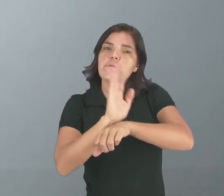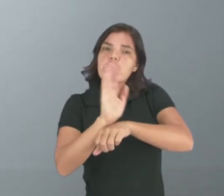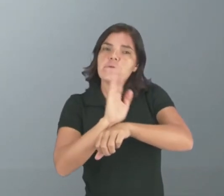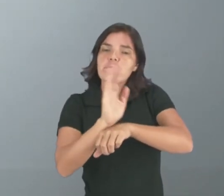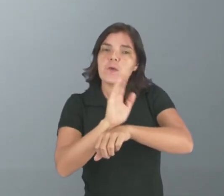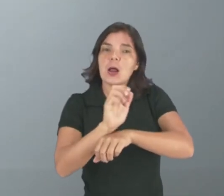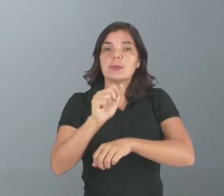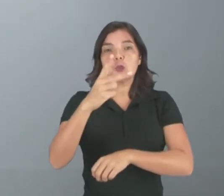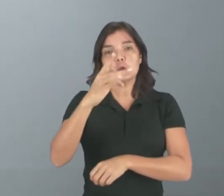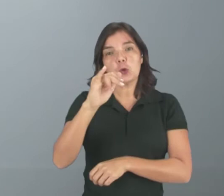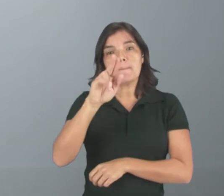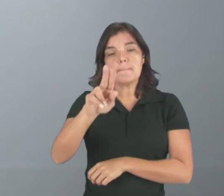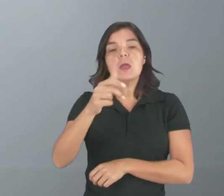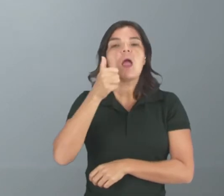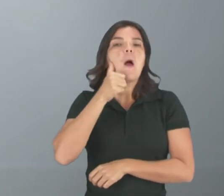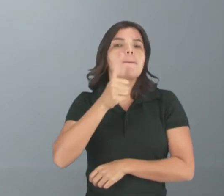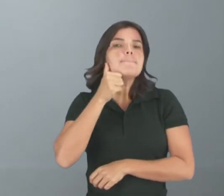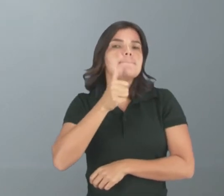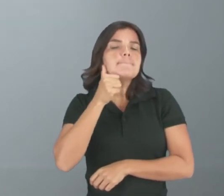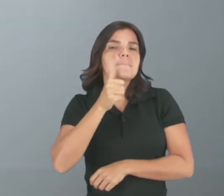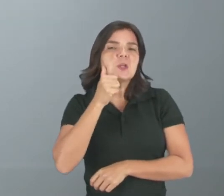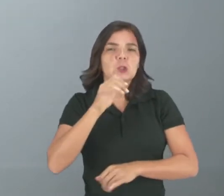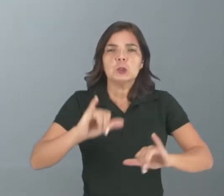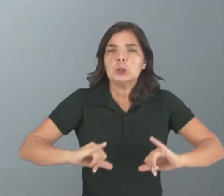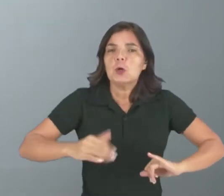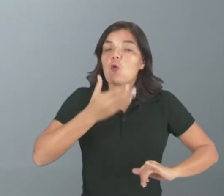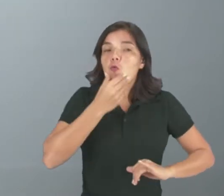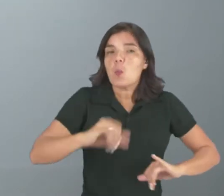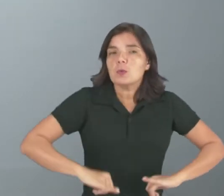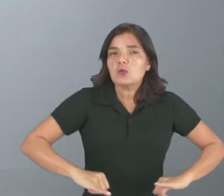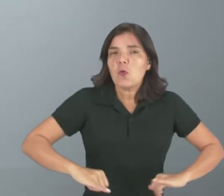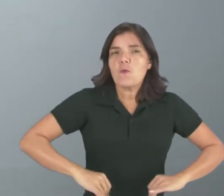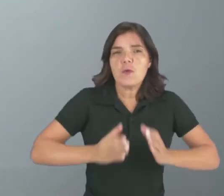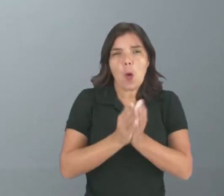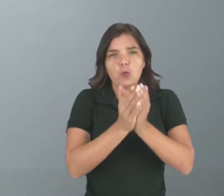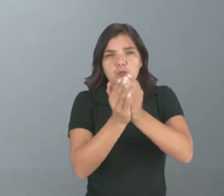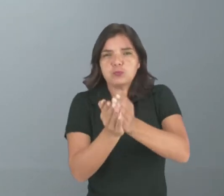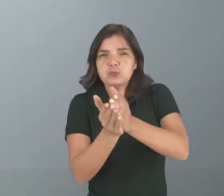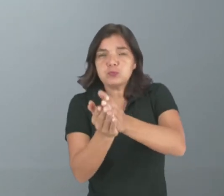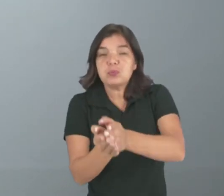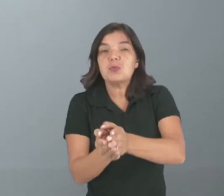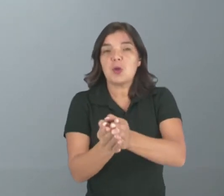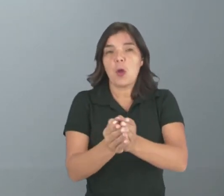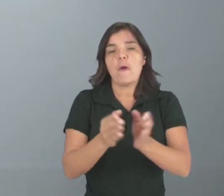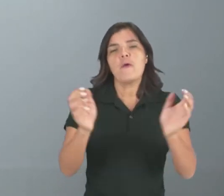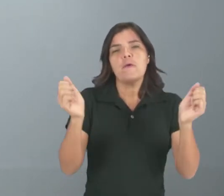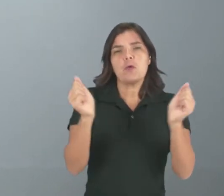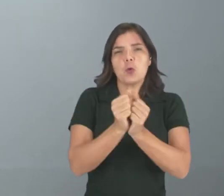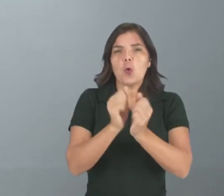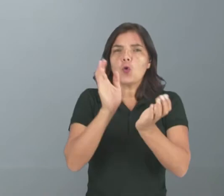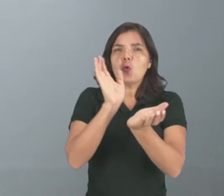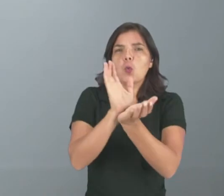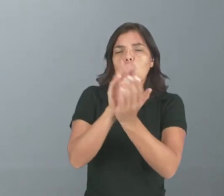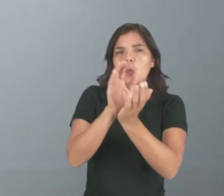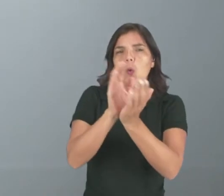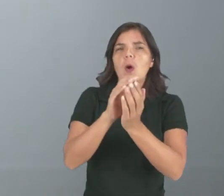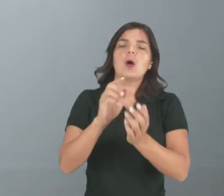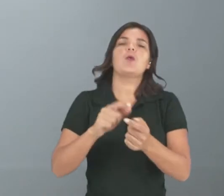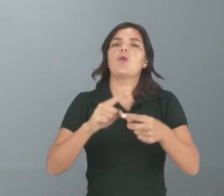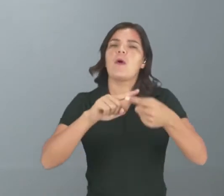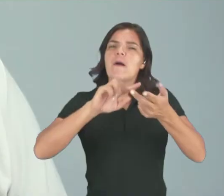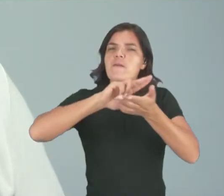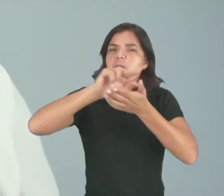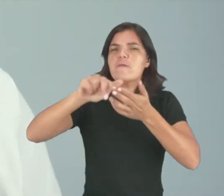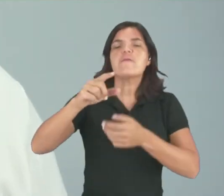de Pi, que é um menino que sofreu um naufrágio e ele ficou com um tigre com uma hiena, com